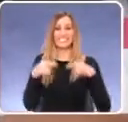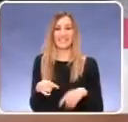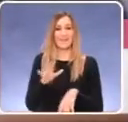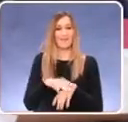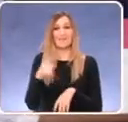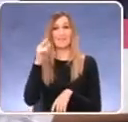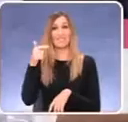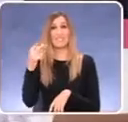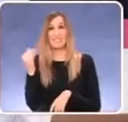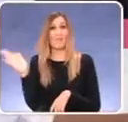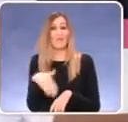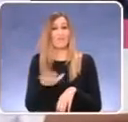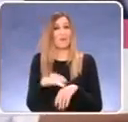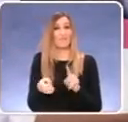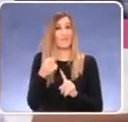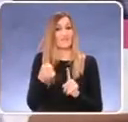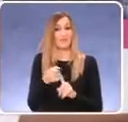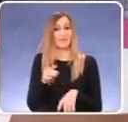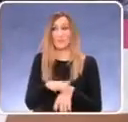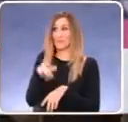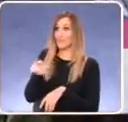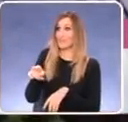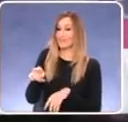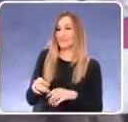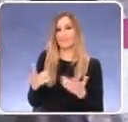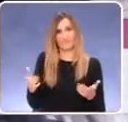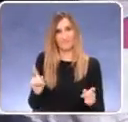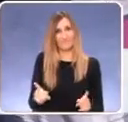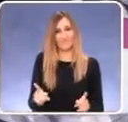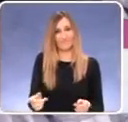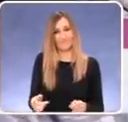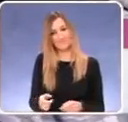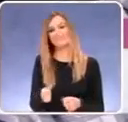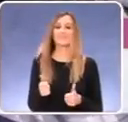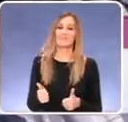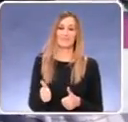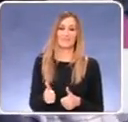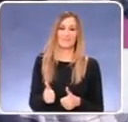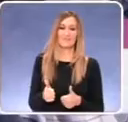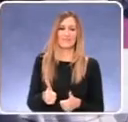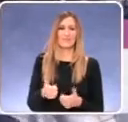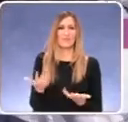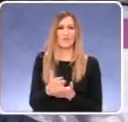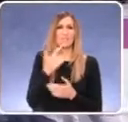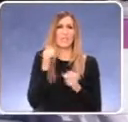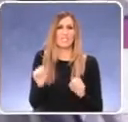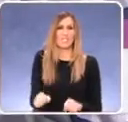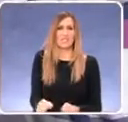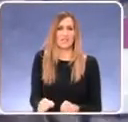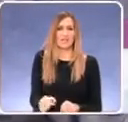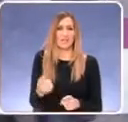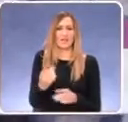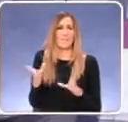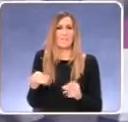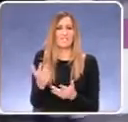feira. Não é por causa de ti. Sim. Já viu? Tá bom. Tá bom, isso é que você diz. Hein? Terá mais romântico